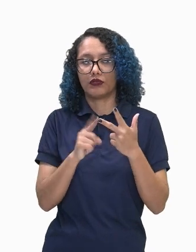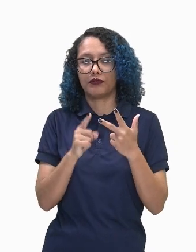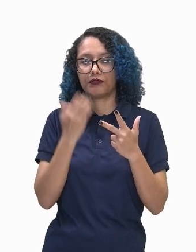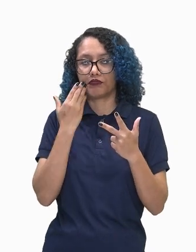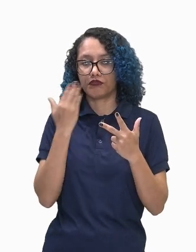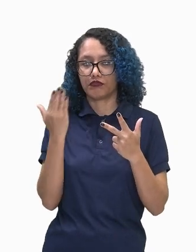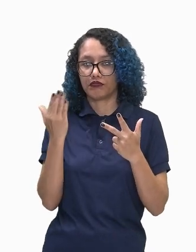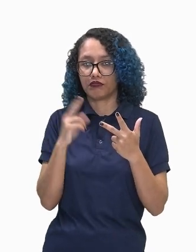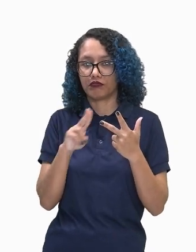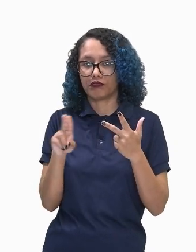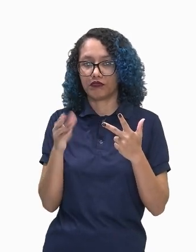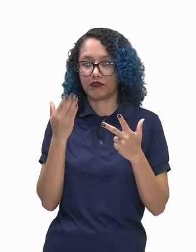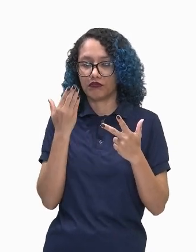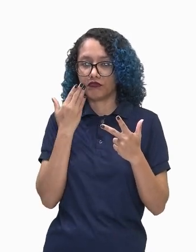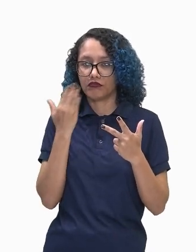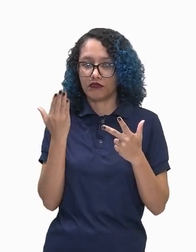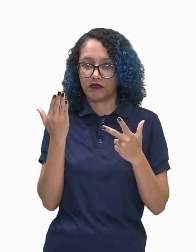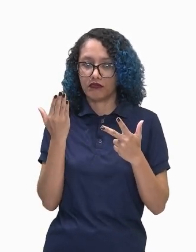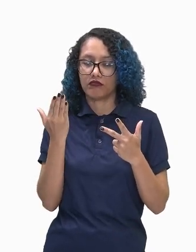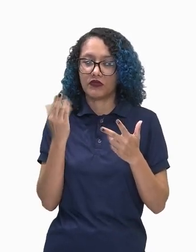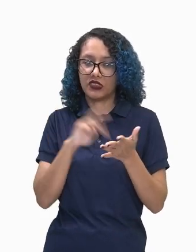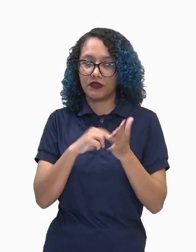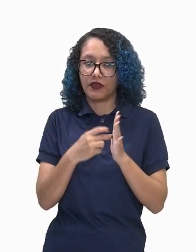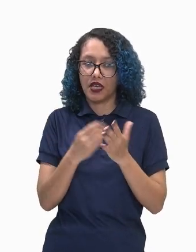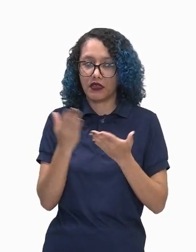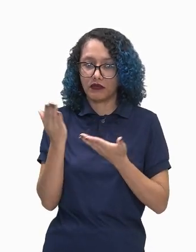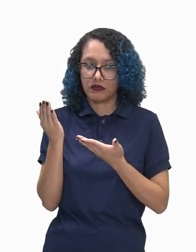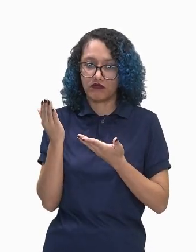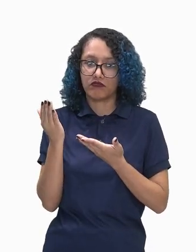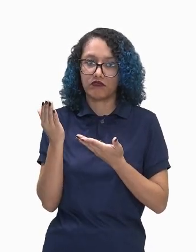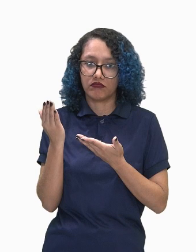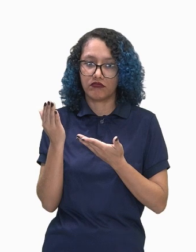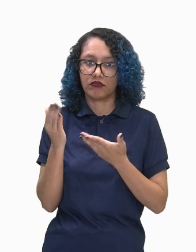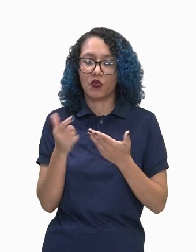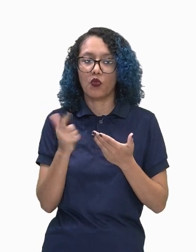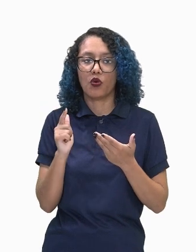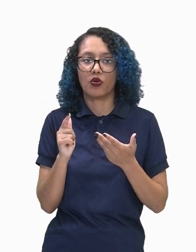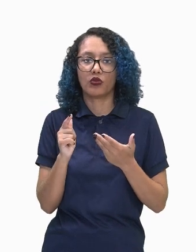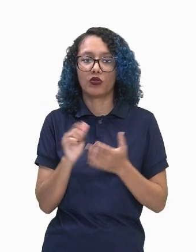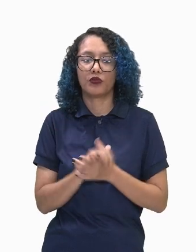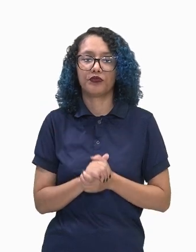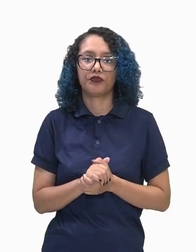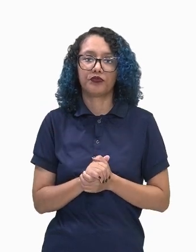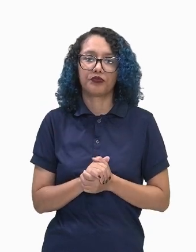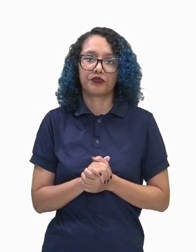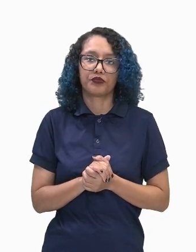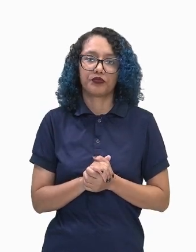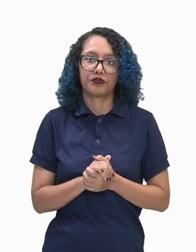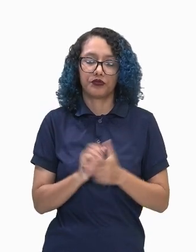although, significa embora, apesar de, though, significa